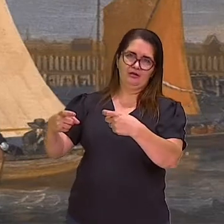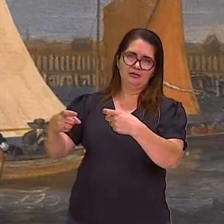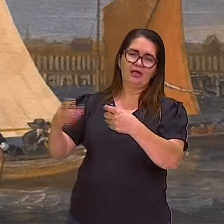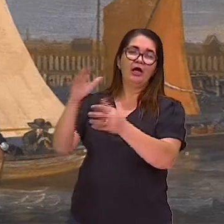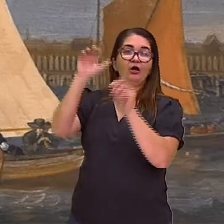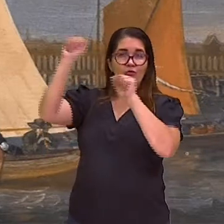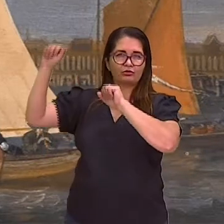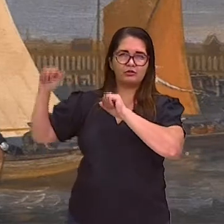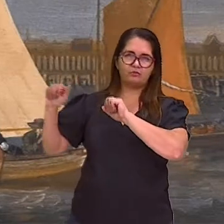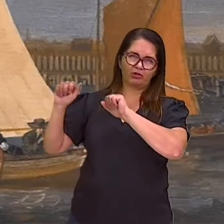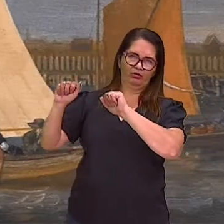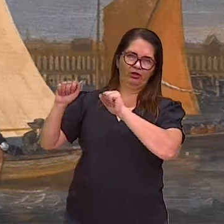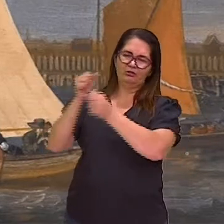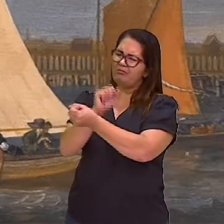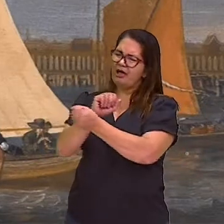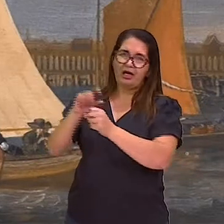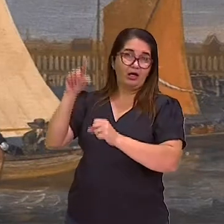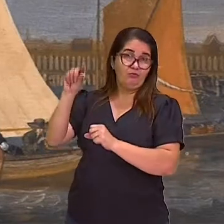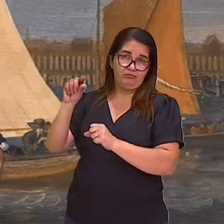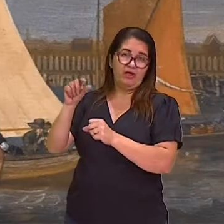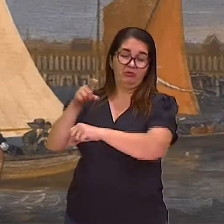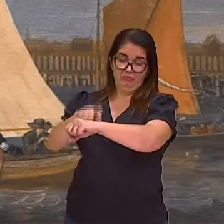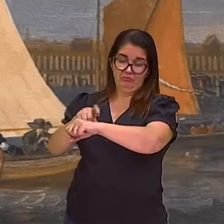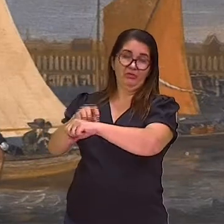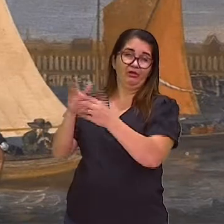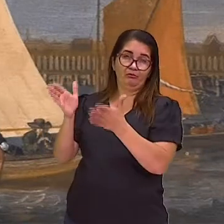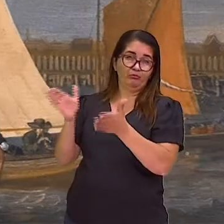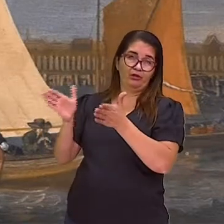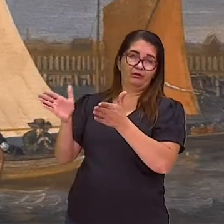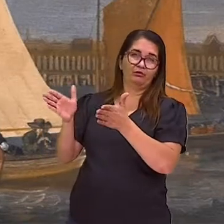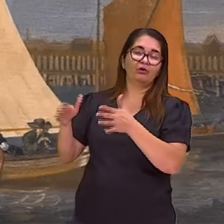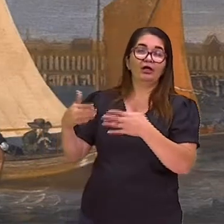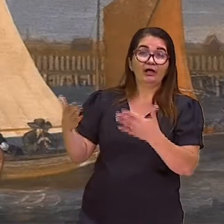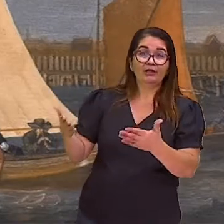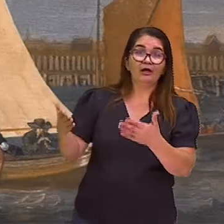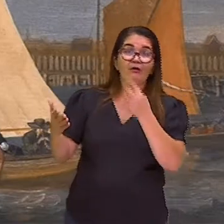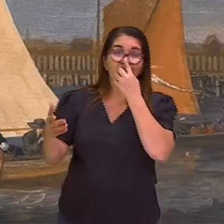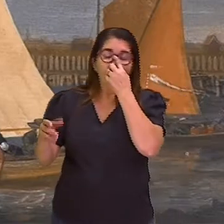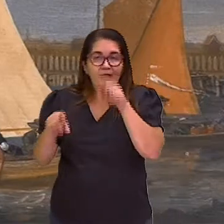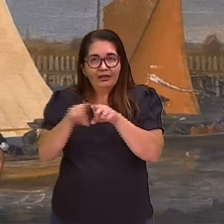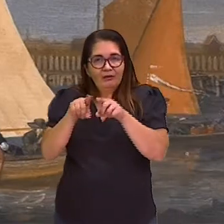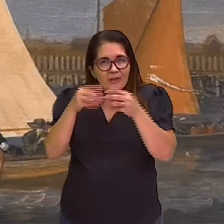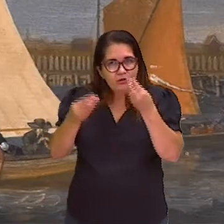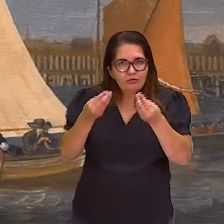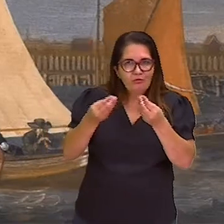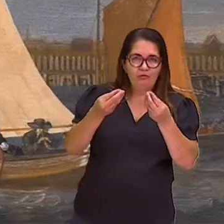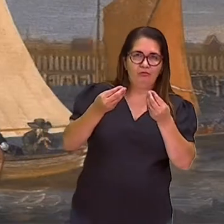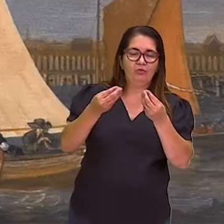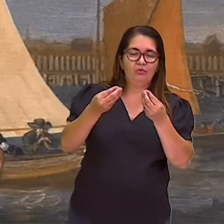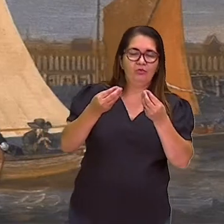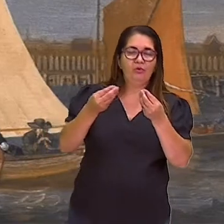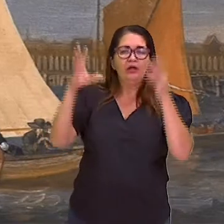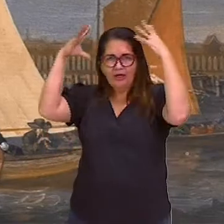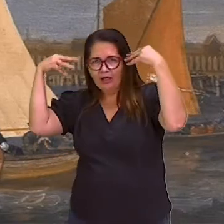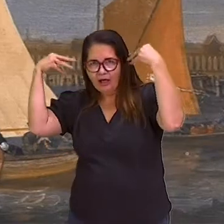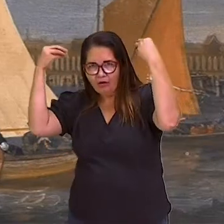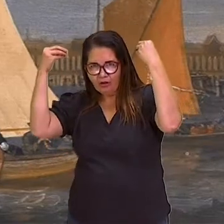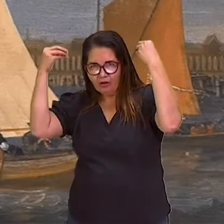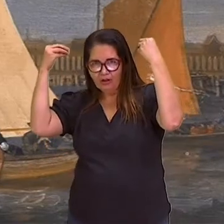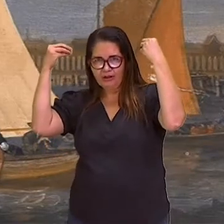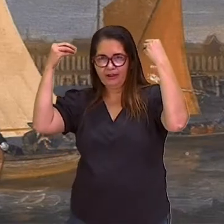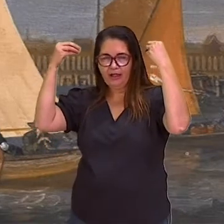das Índias Ocidentais, West Indie Company, em holandês, que é